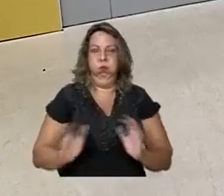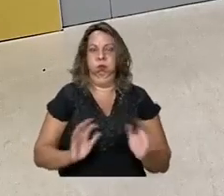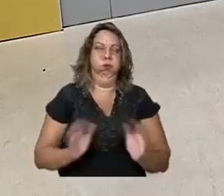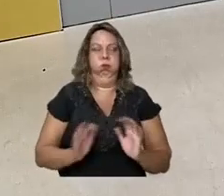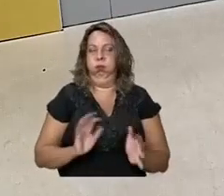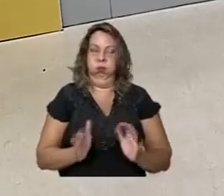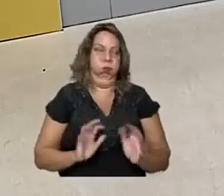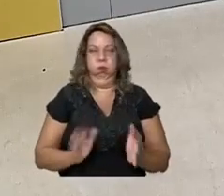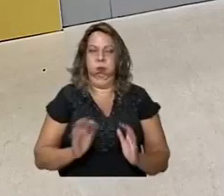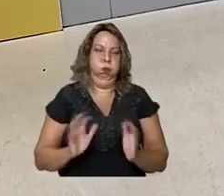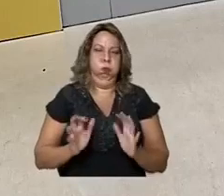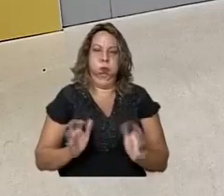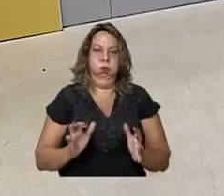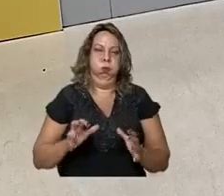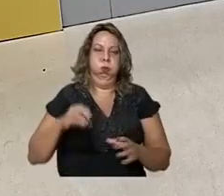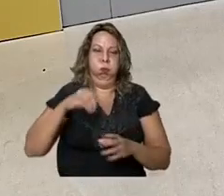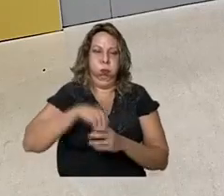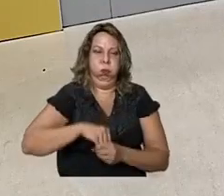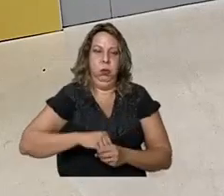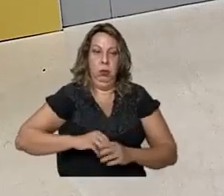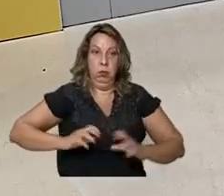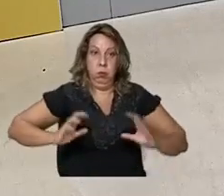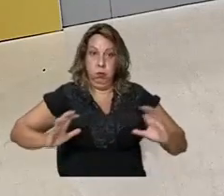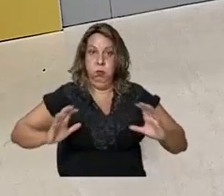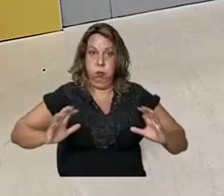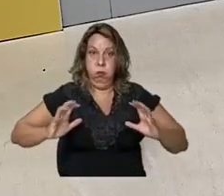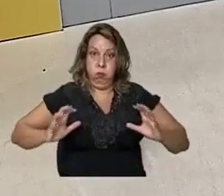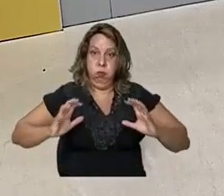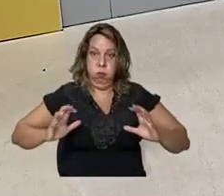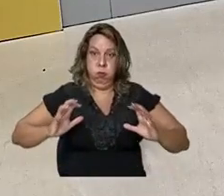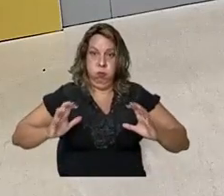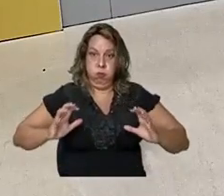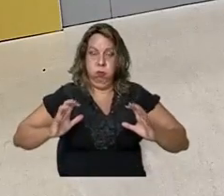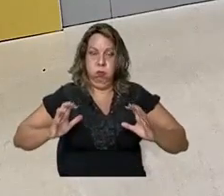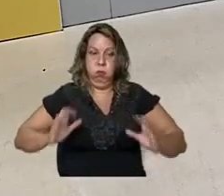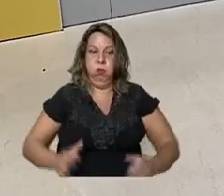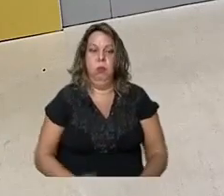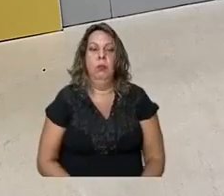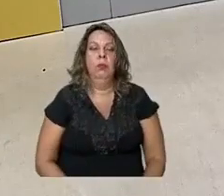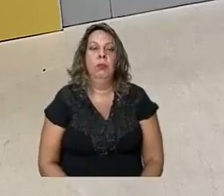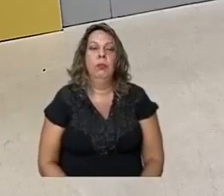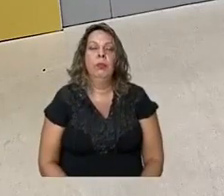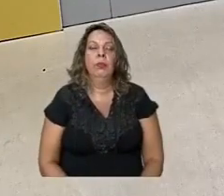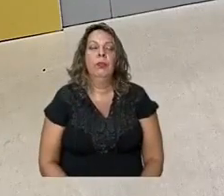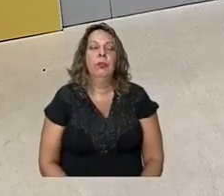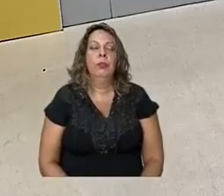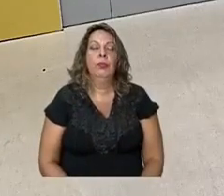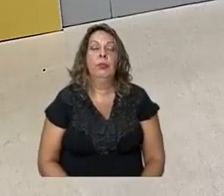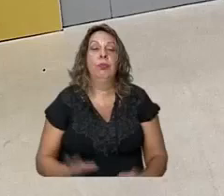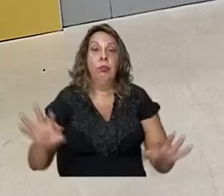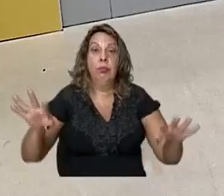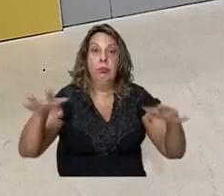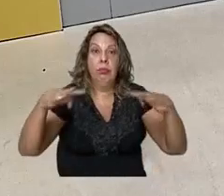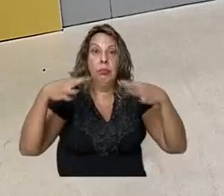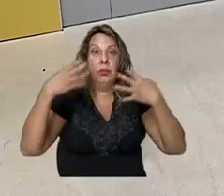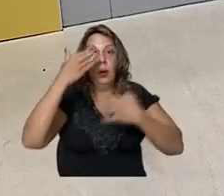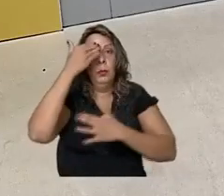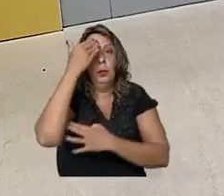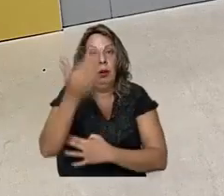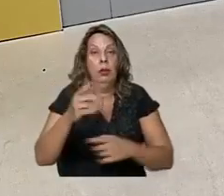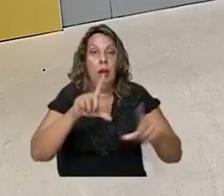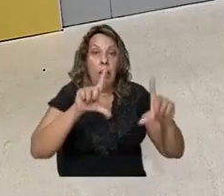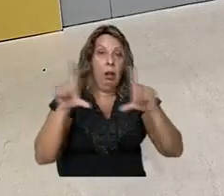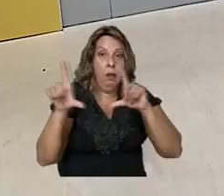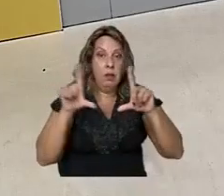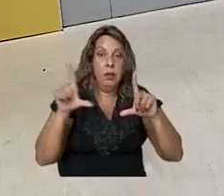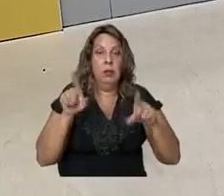Pipocando, saltitando bolinhas dentro da sorteadora. Estão cozinhando você de casa na audiência. Obrigado pelo televisor ligado, pelo